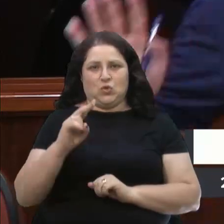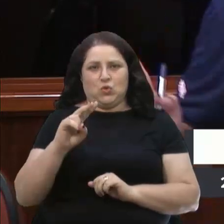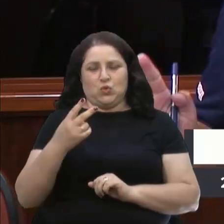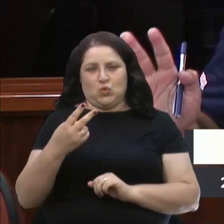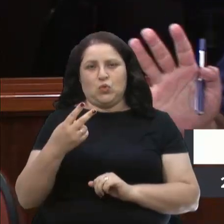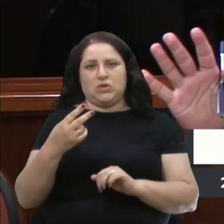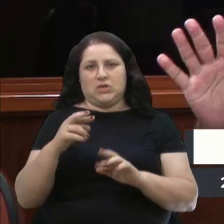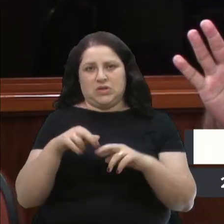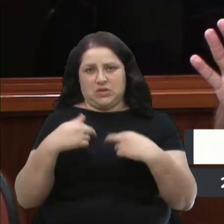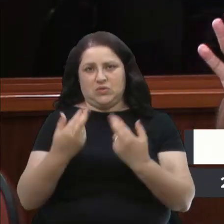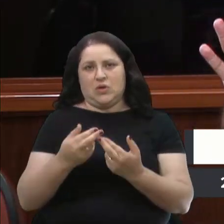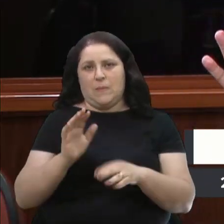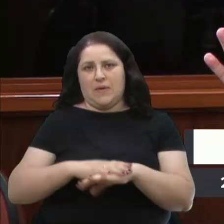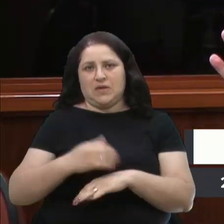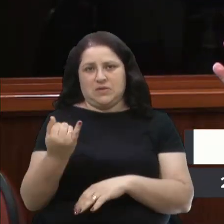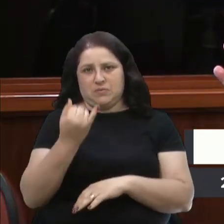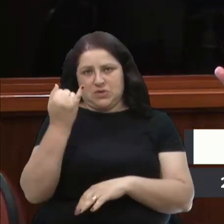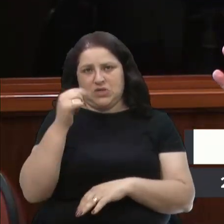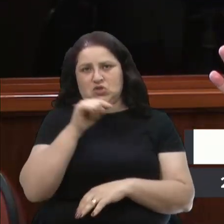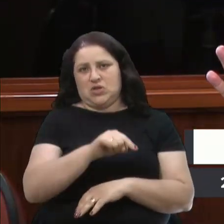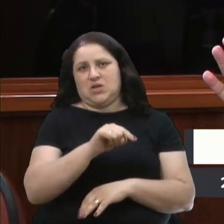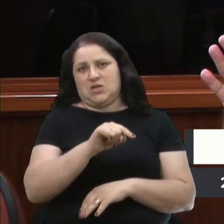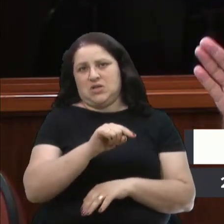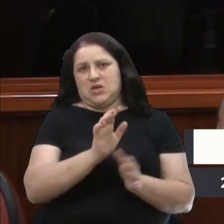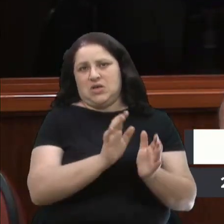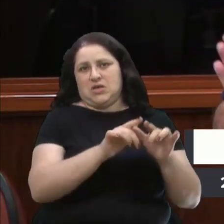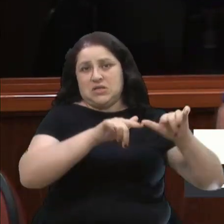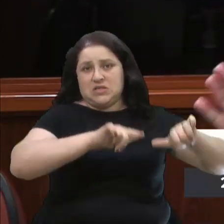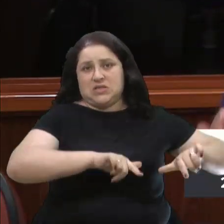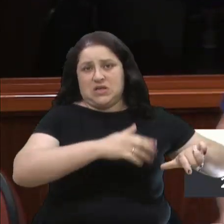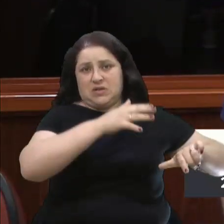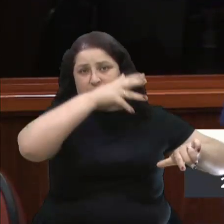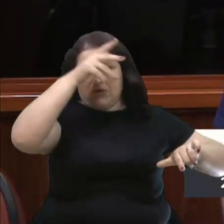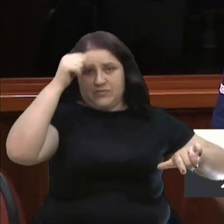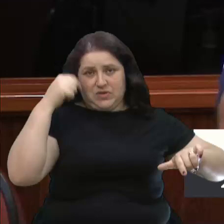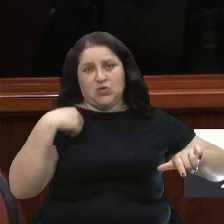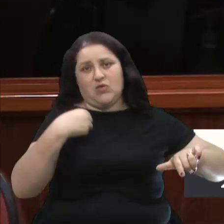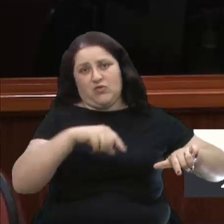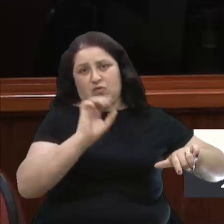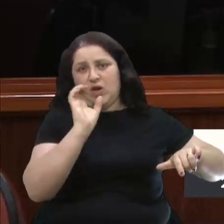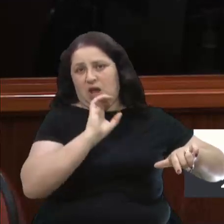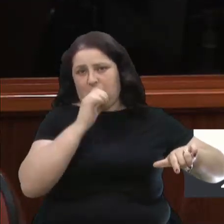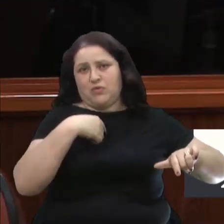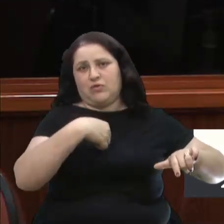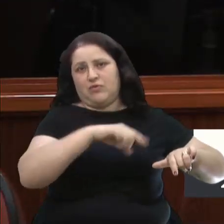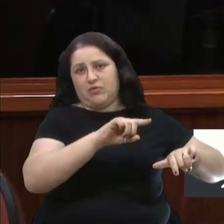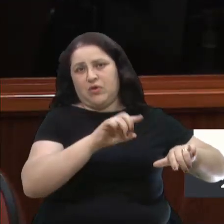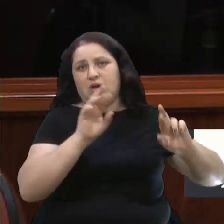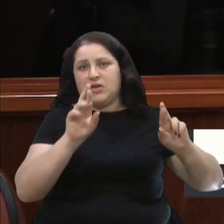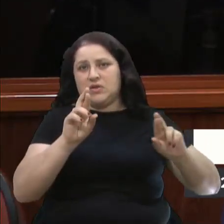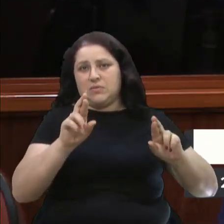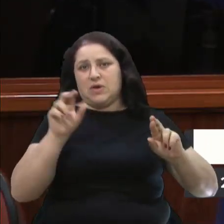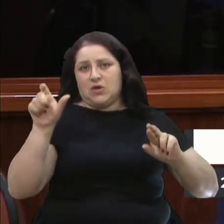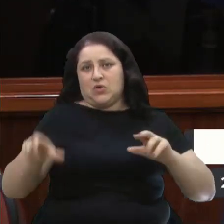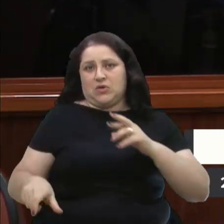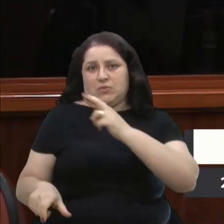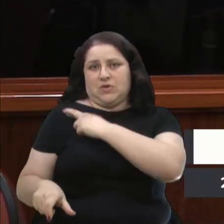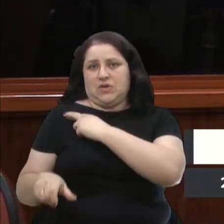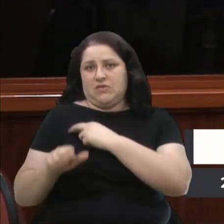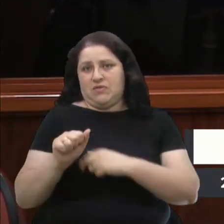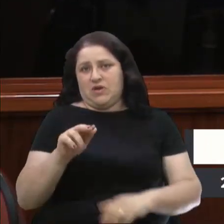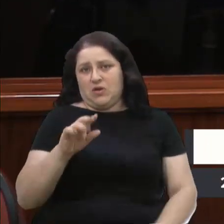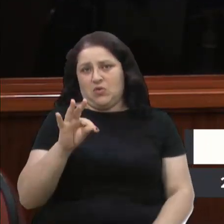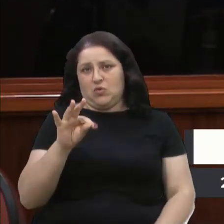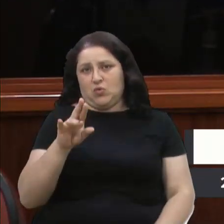importante, sem sombra de dúvida, é essa do gabinete do prefeito, que eu vou e irei em quantos momentos. Espero que o atuarial esteja lá com os dados.